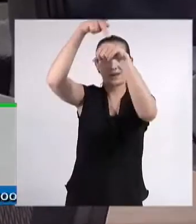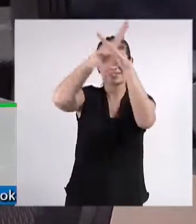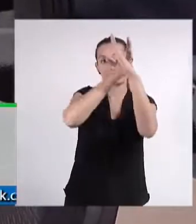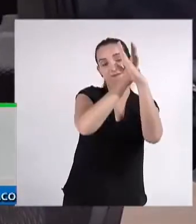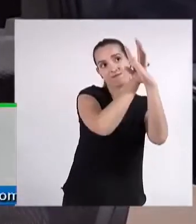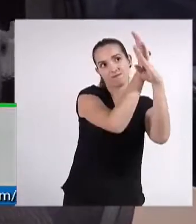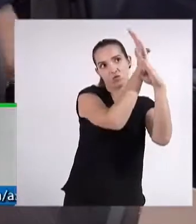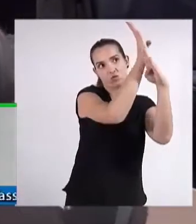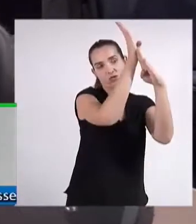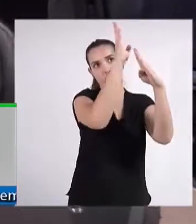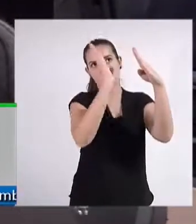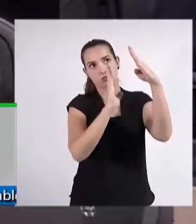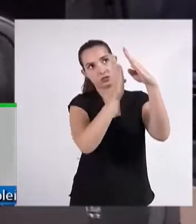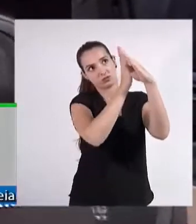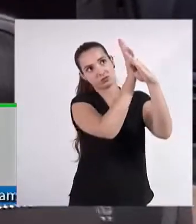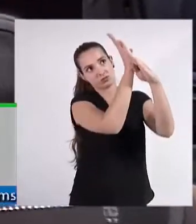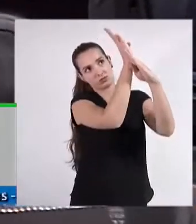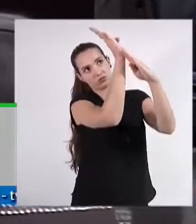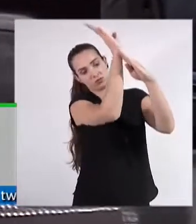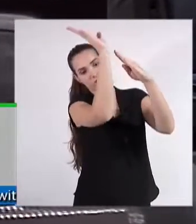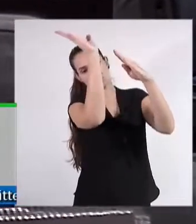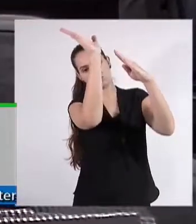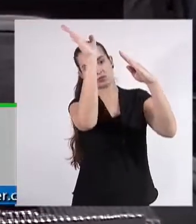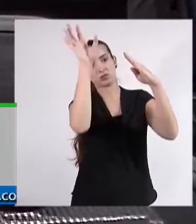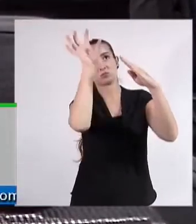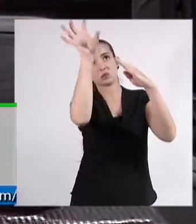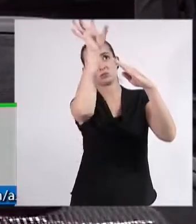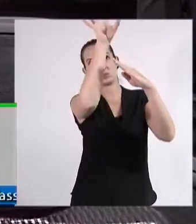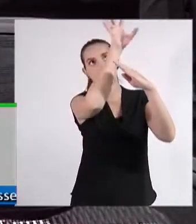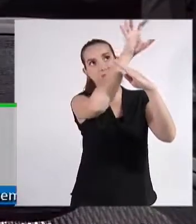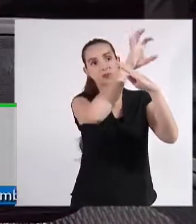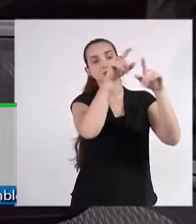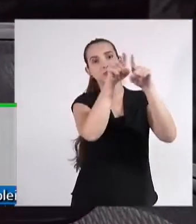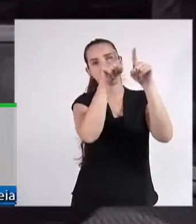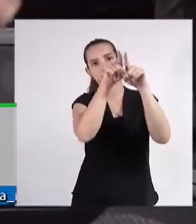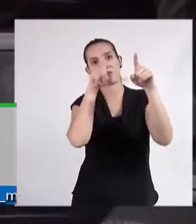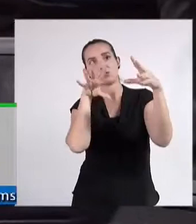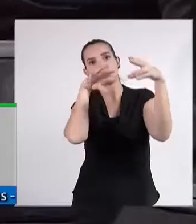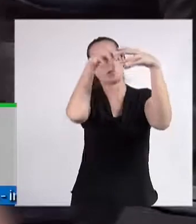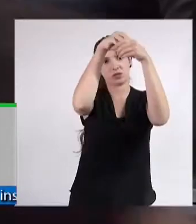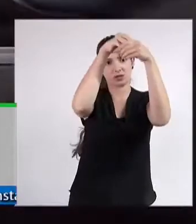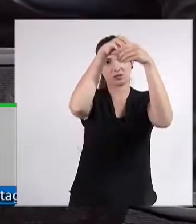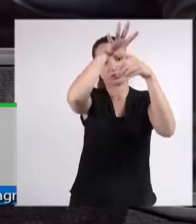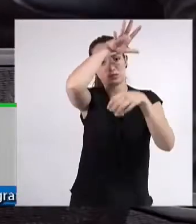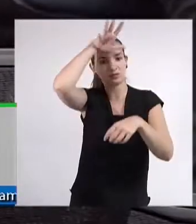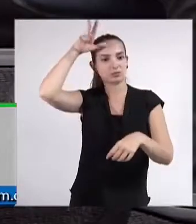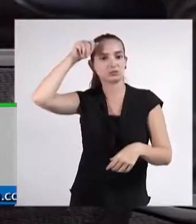fazem fronteira com o Brasil, na região amazônica, eles também fazem parte da Amazônia.